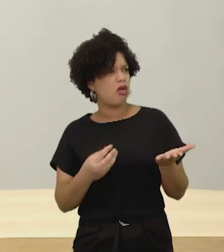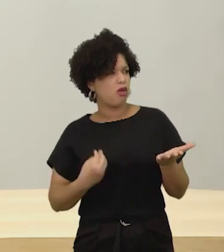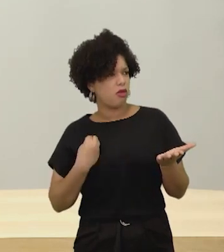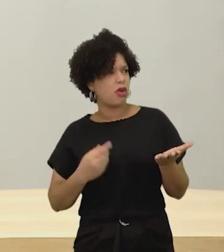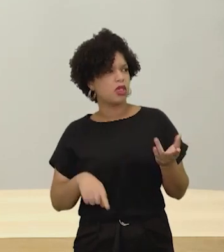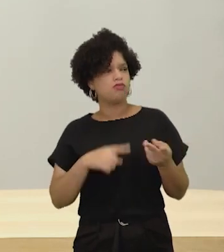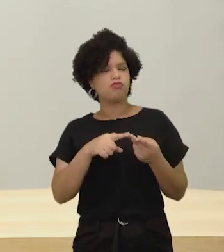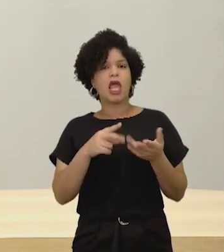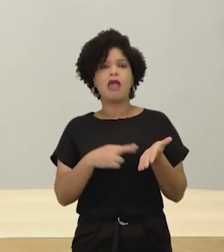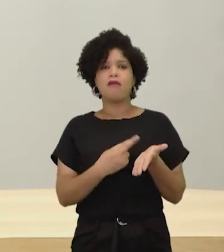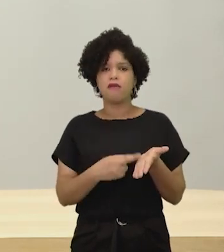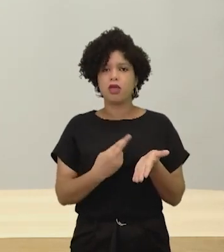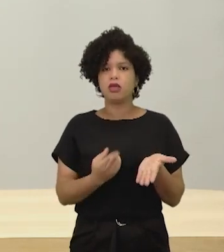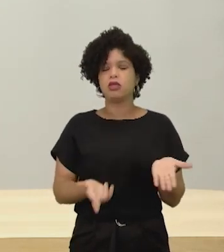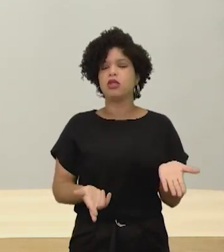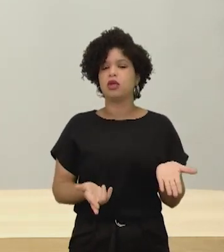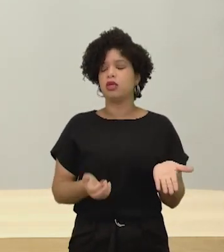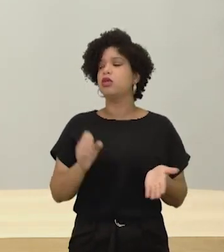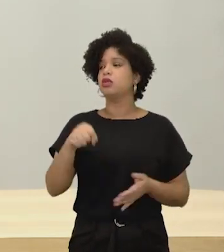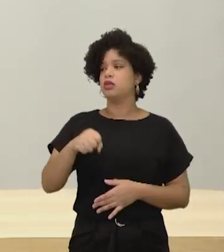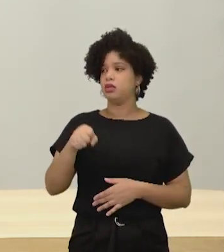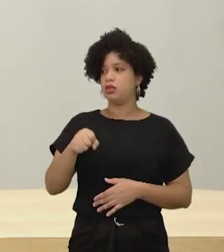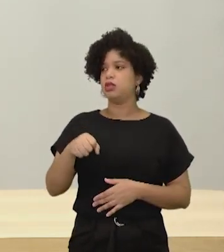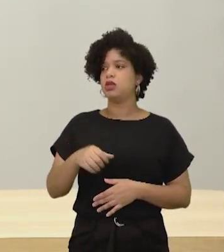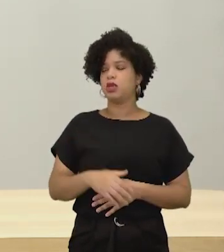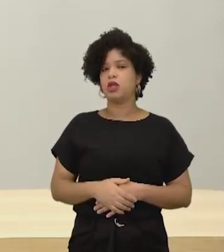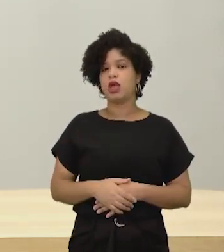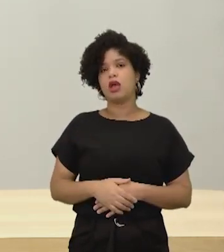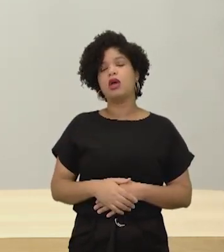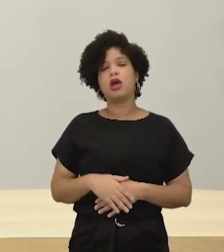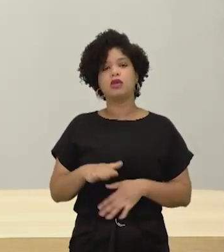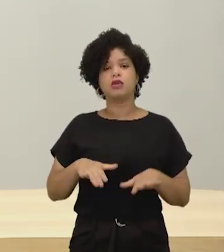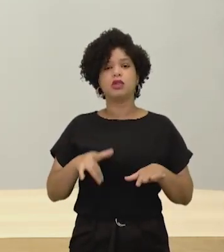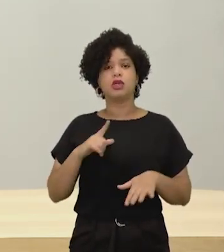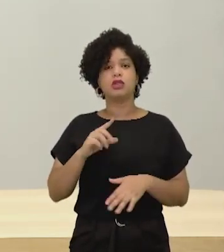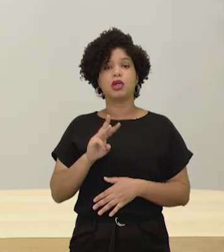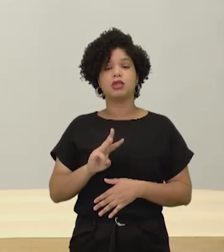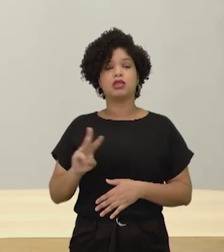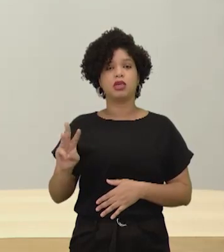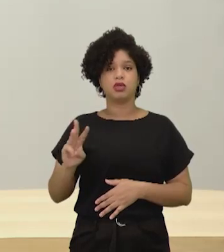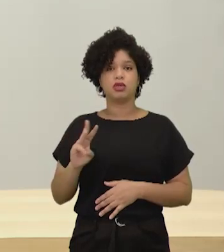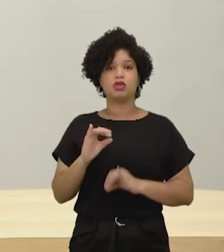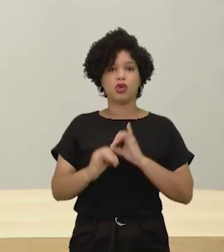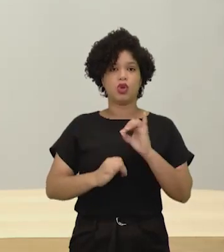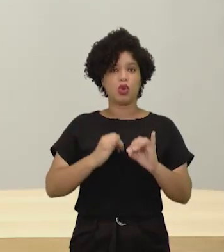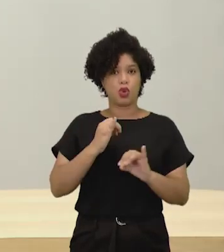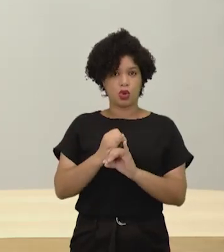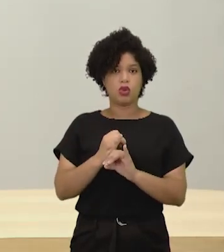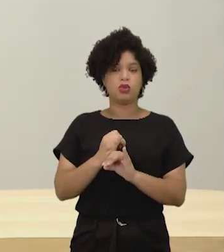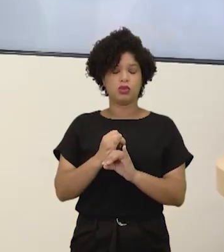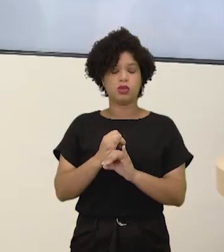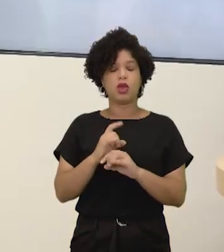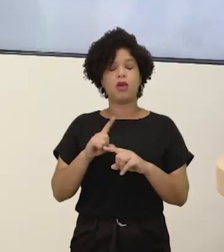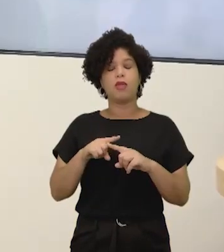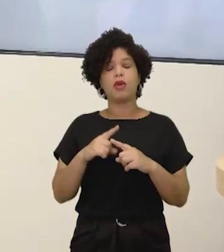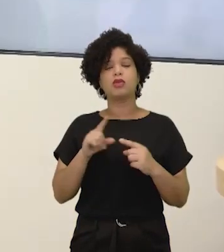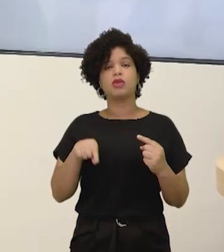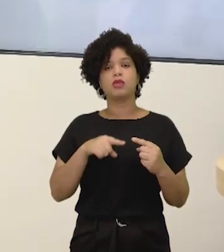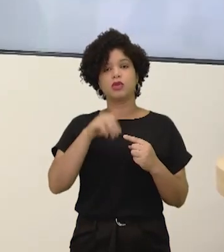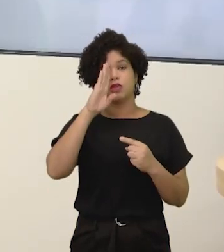Jornais, né? Revistas também. Nesse caso foi um site online, mas que tem essa ideia de trazer